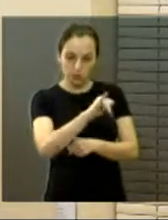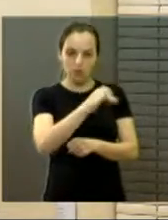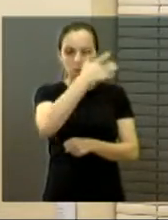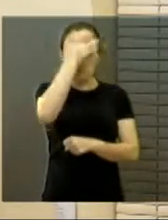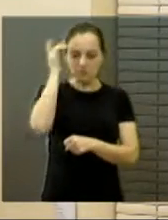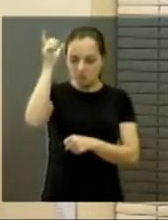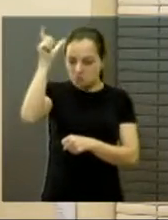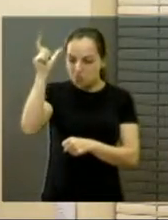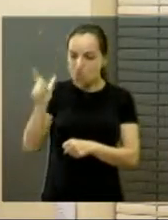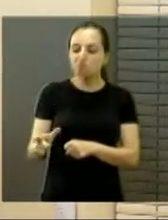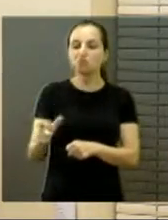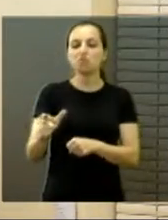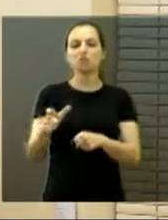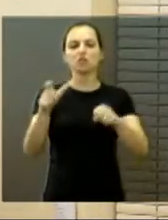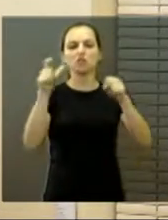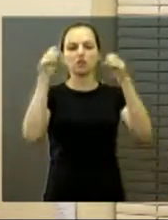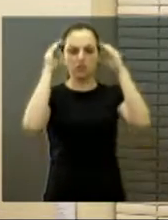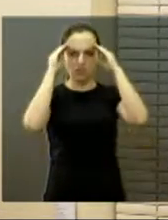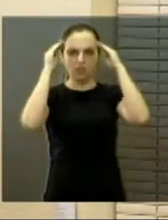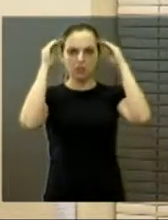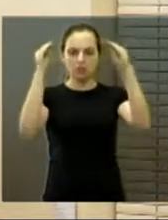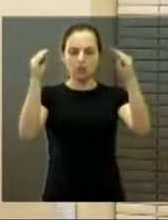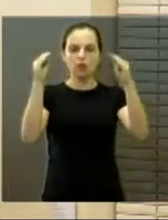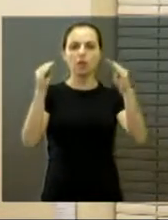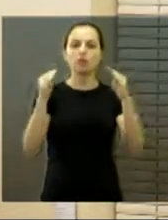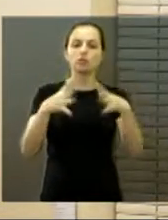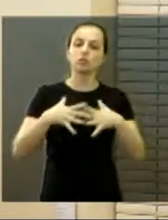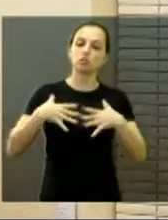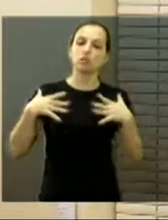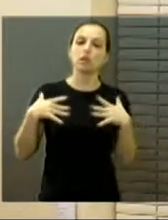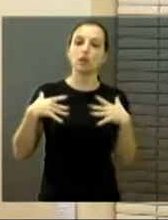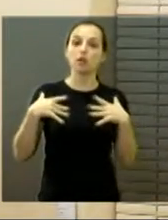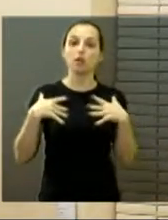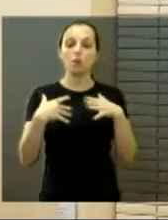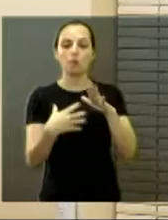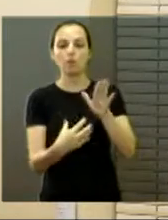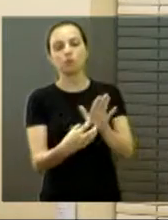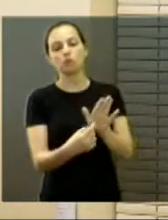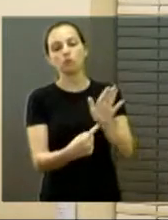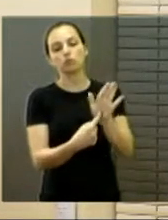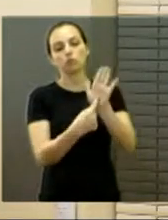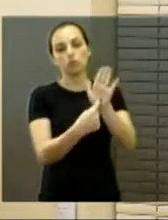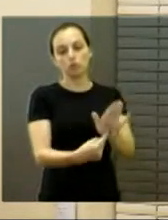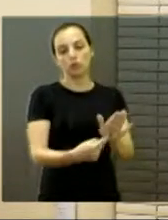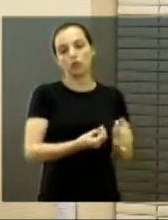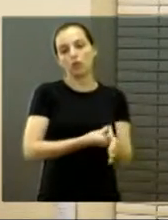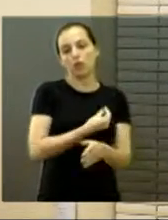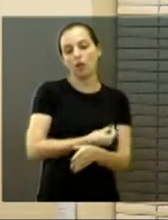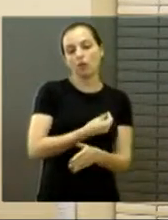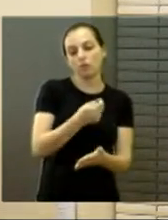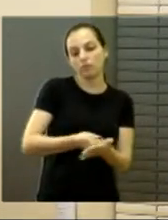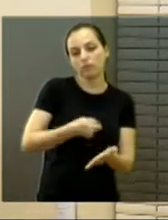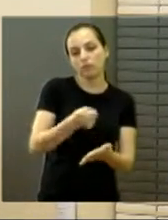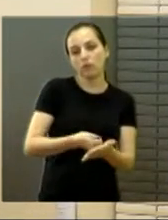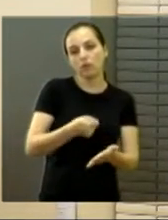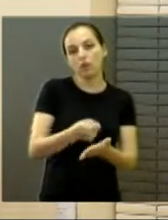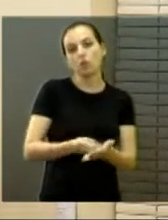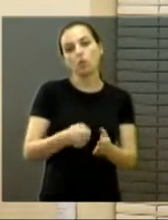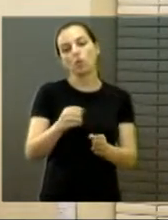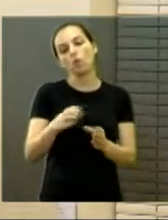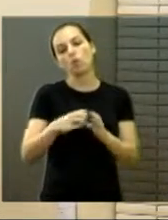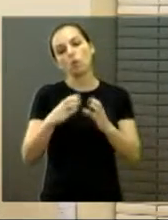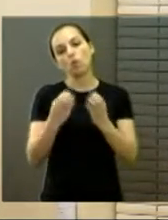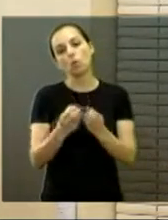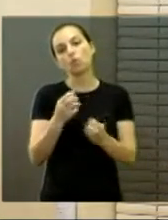que admiração pelo exemplo de vida e de luta, dedicação suas à comunidade de